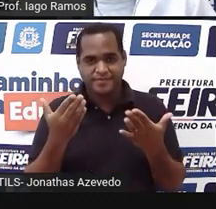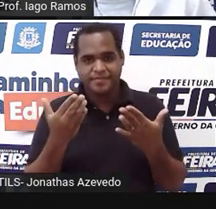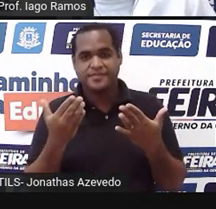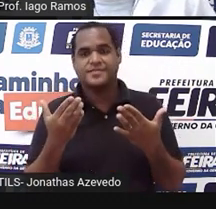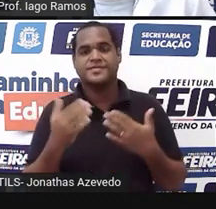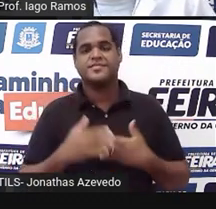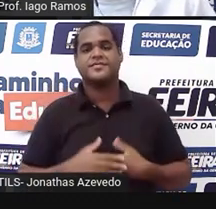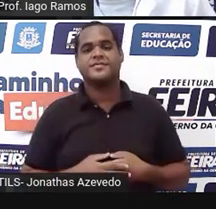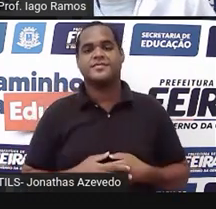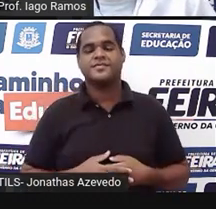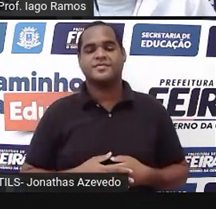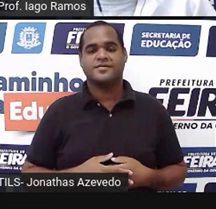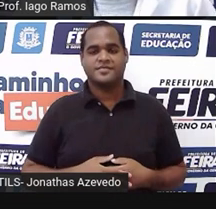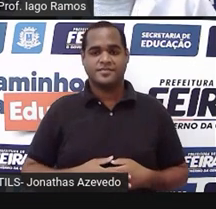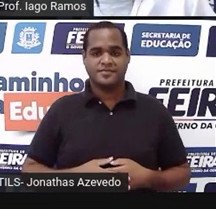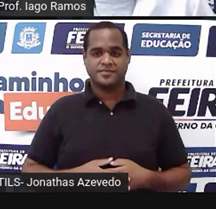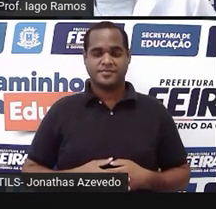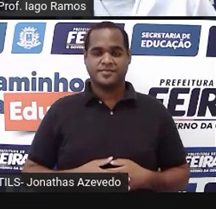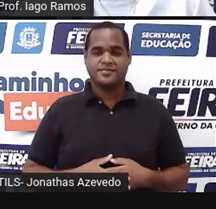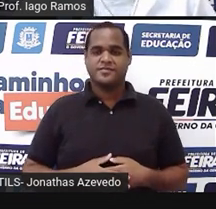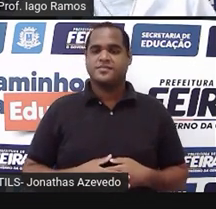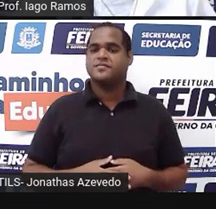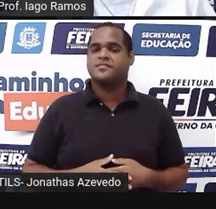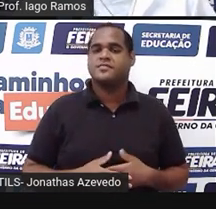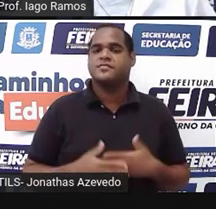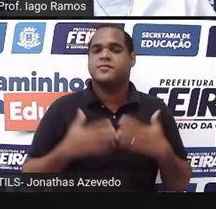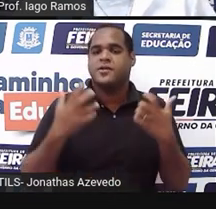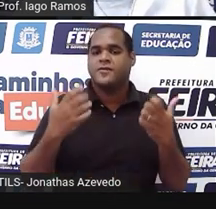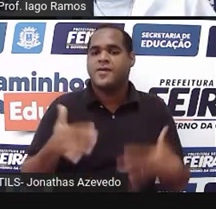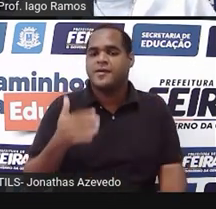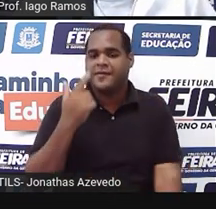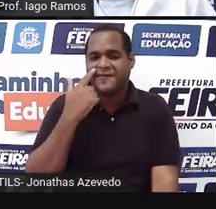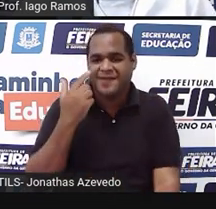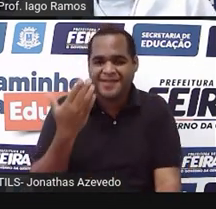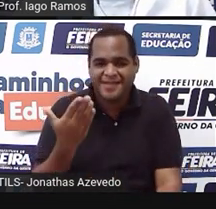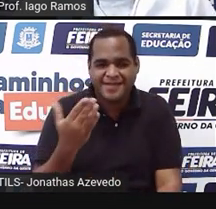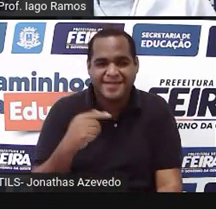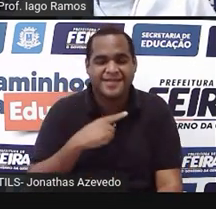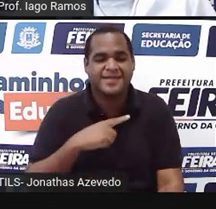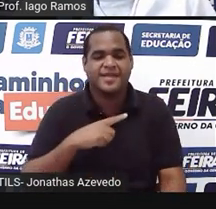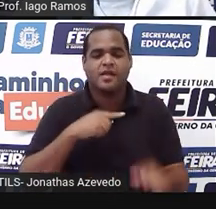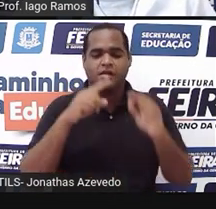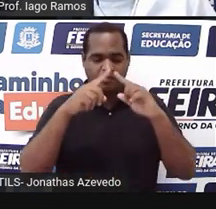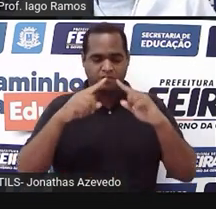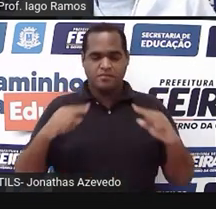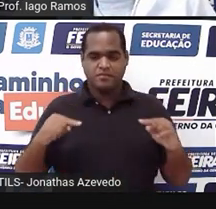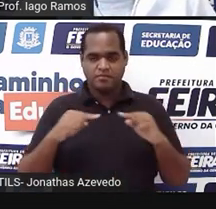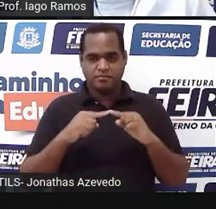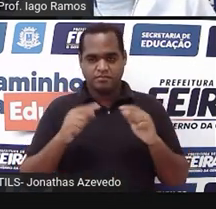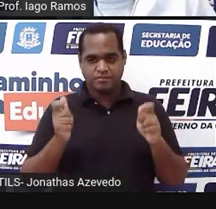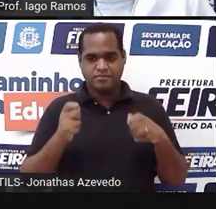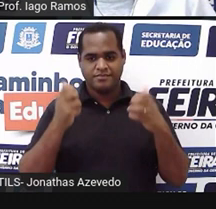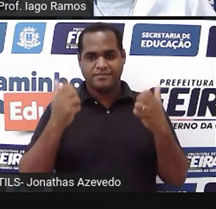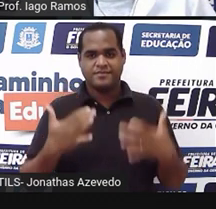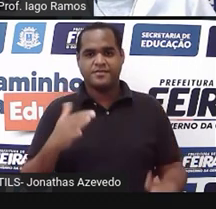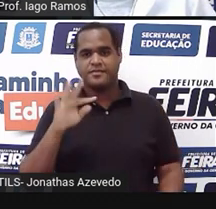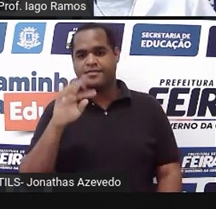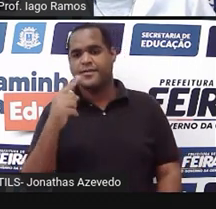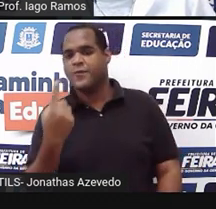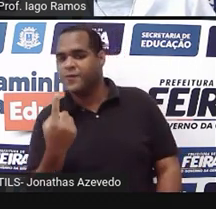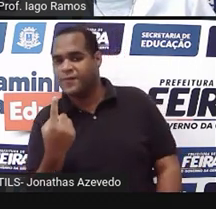e aqui eu vejo ali agora os dois triângulos o maiorzão eu tô chamando de ter um